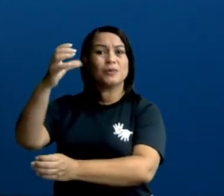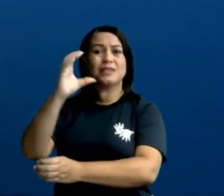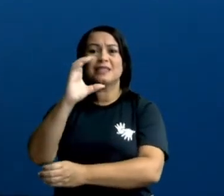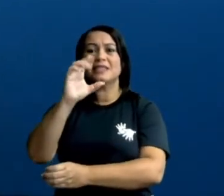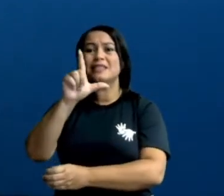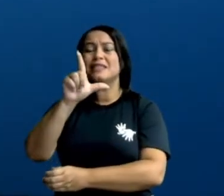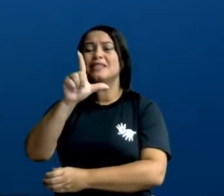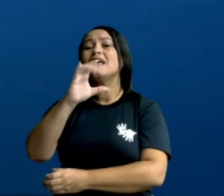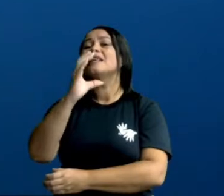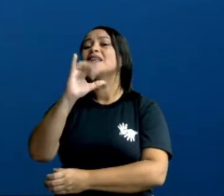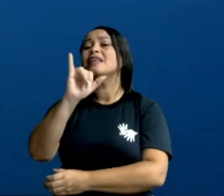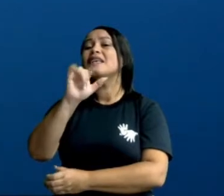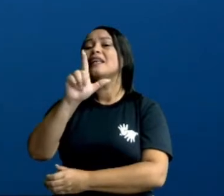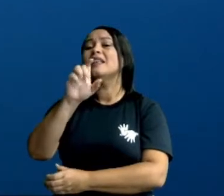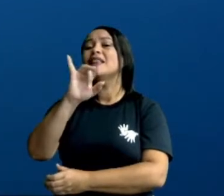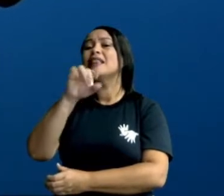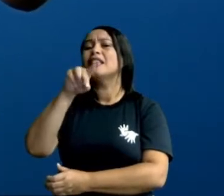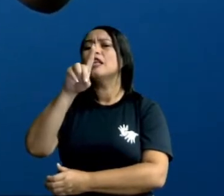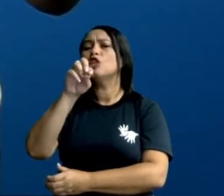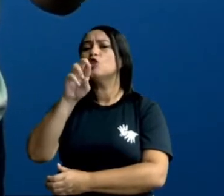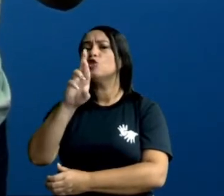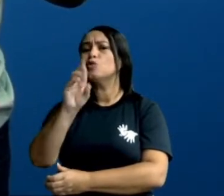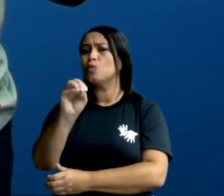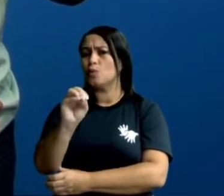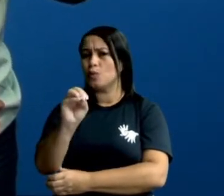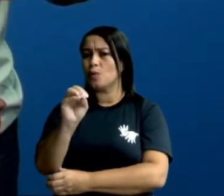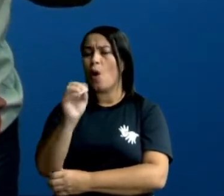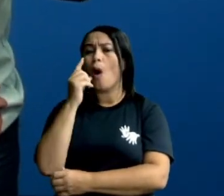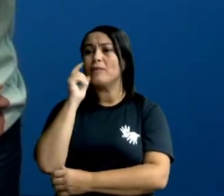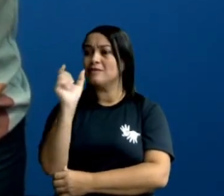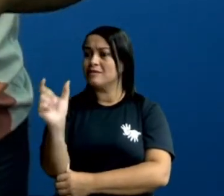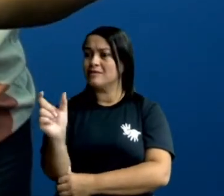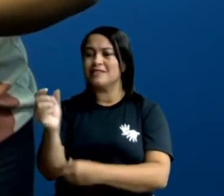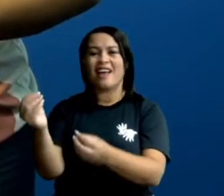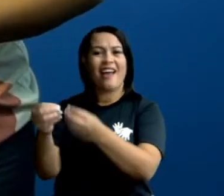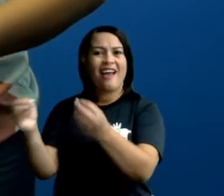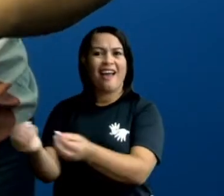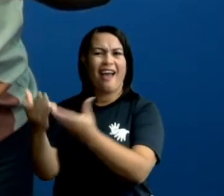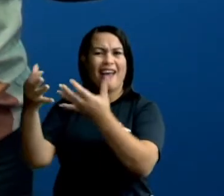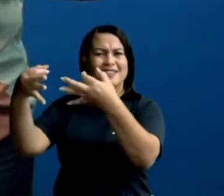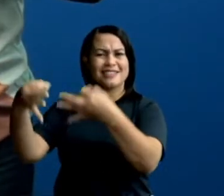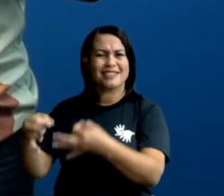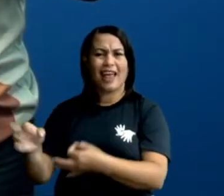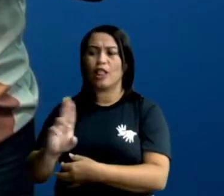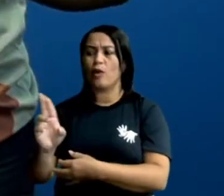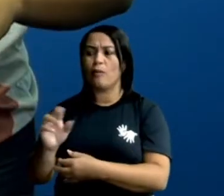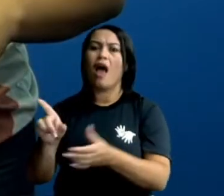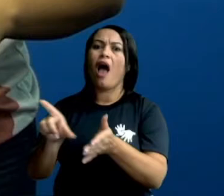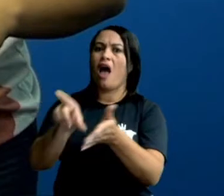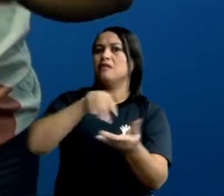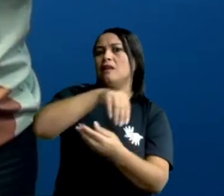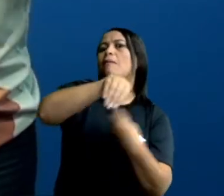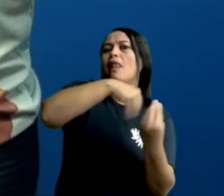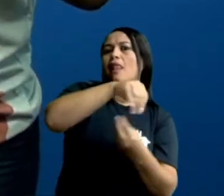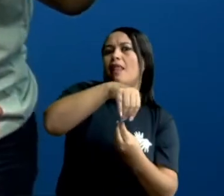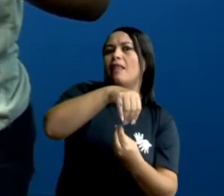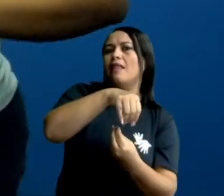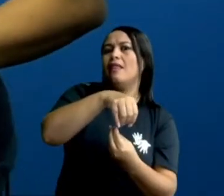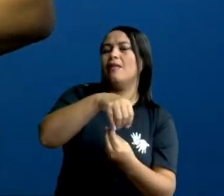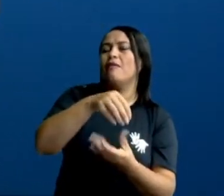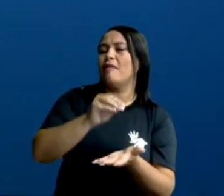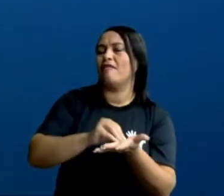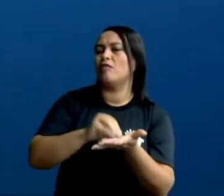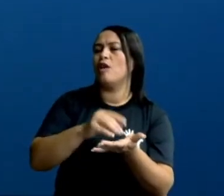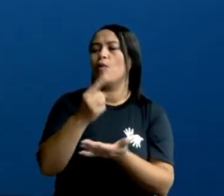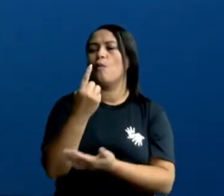cilindro. E ela aparece de uma forma escrita correta, porque estava tudo embaralhado. Mas ainda